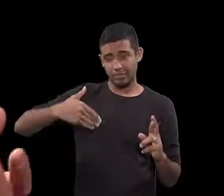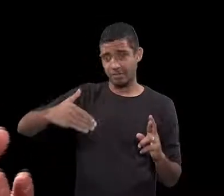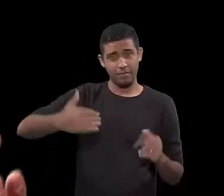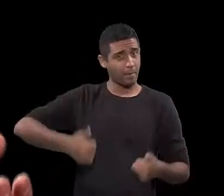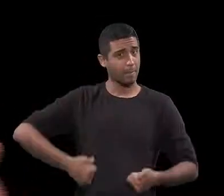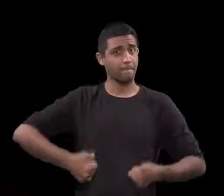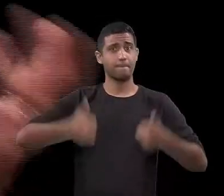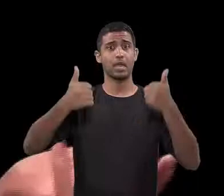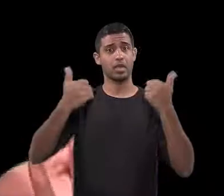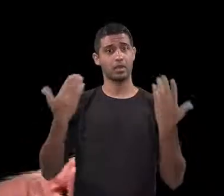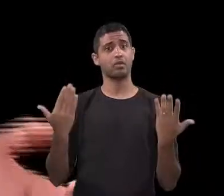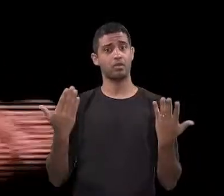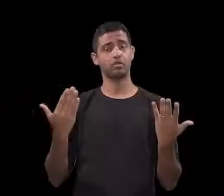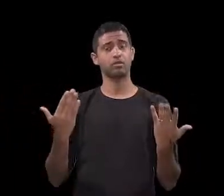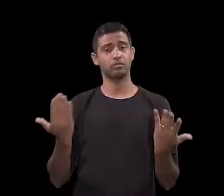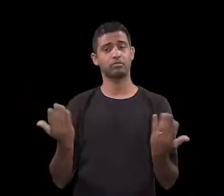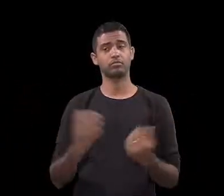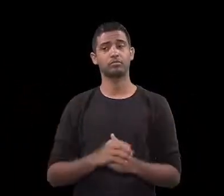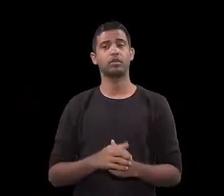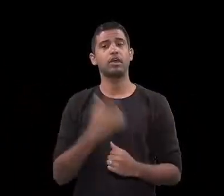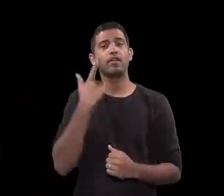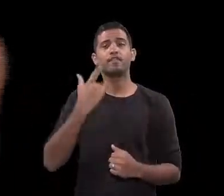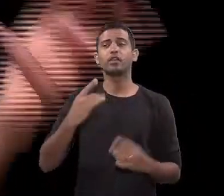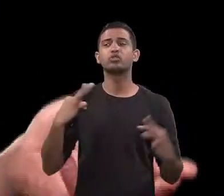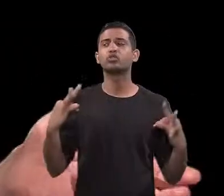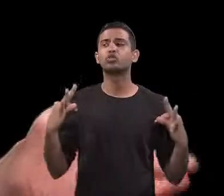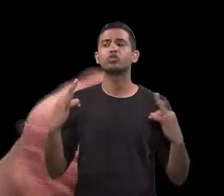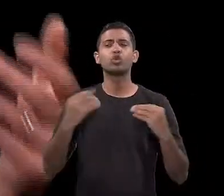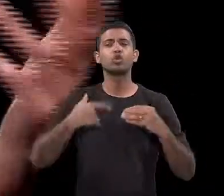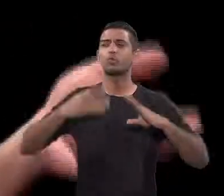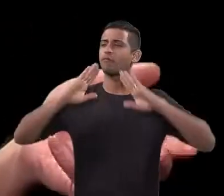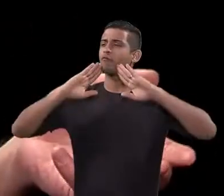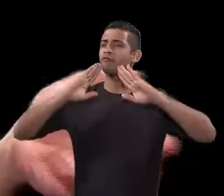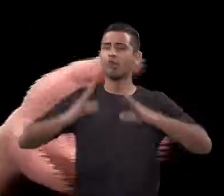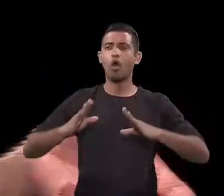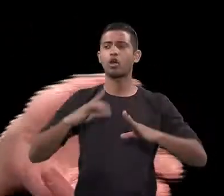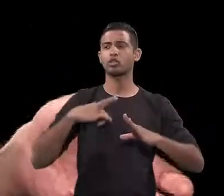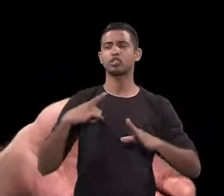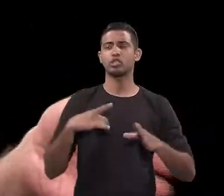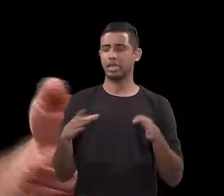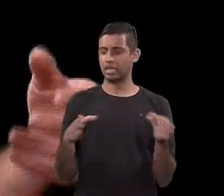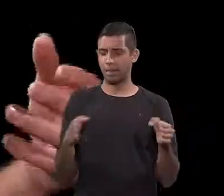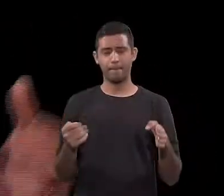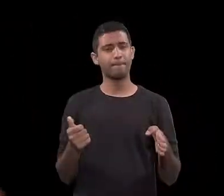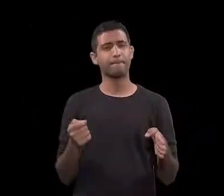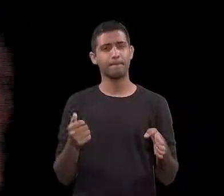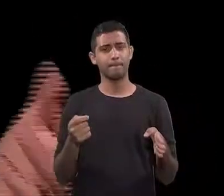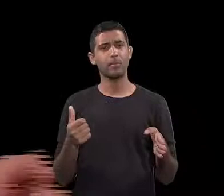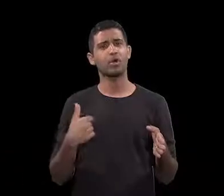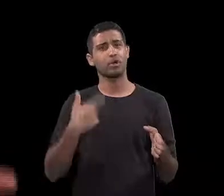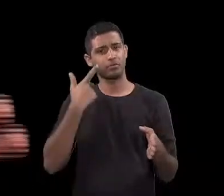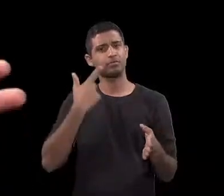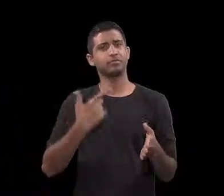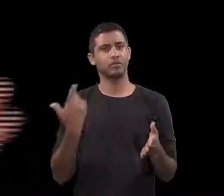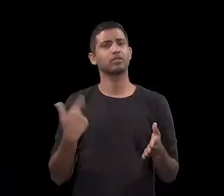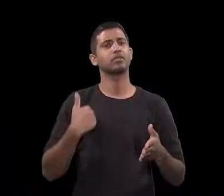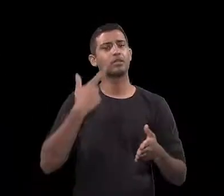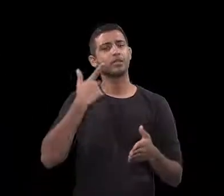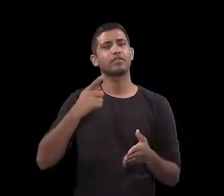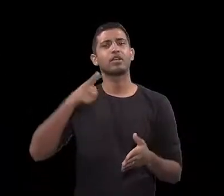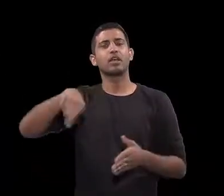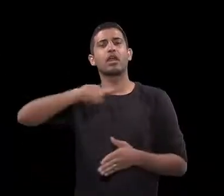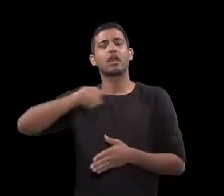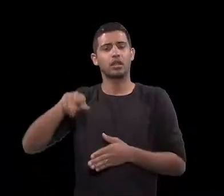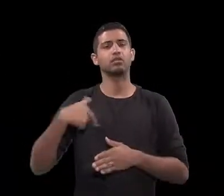tudo ia ser melhor para os... e, claro, dentro de muito pouco tempo, a gente se deu conta que também